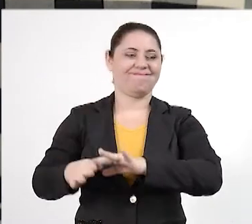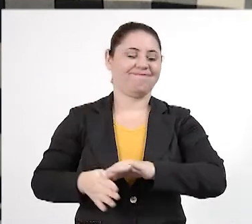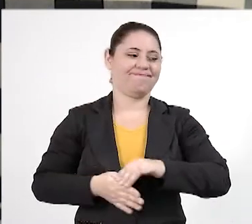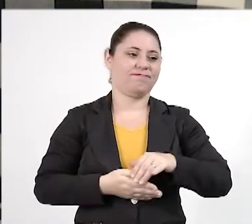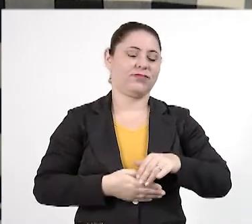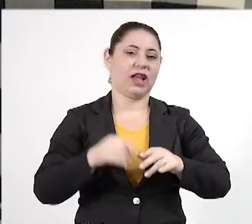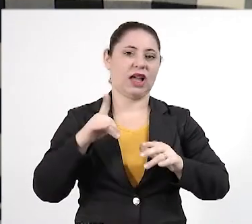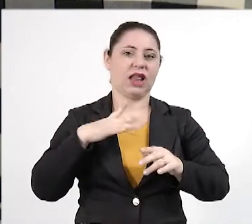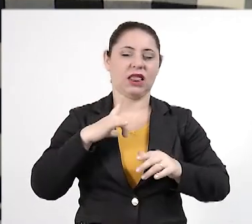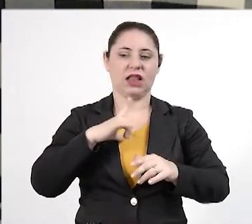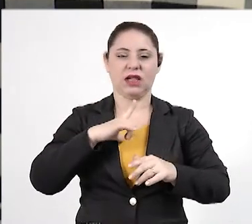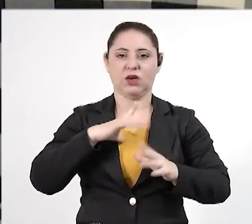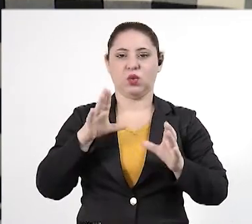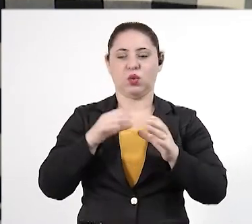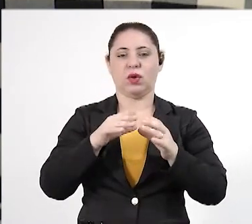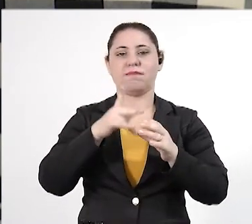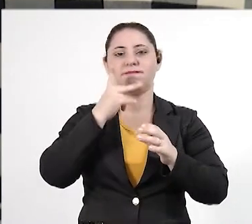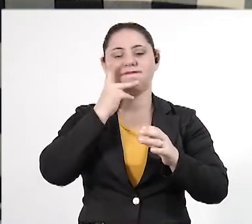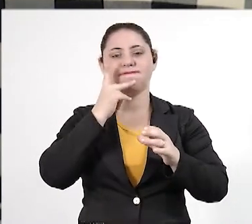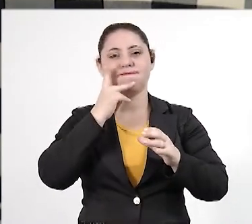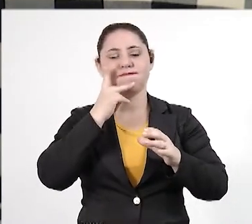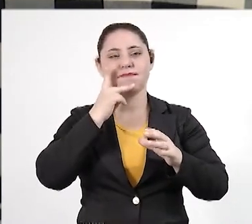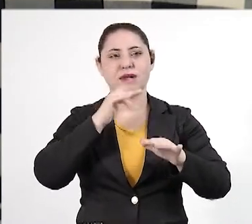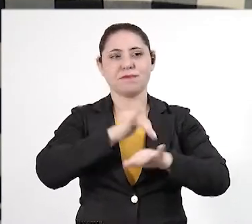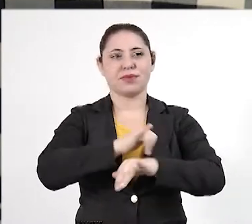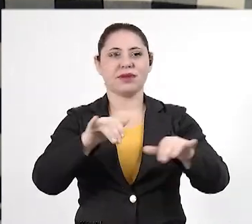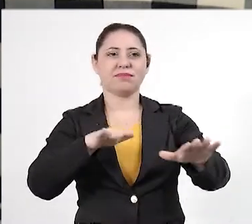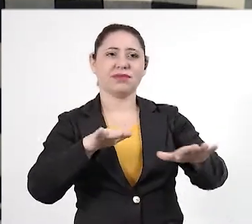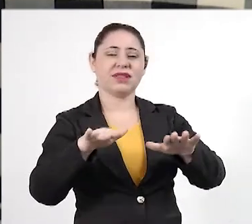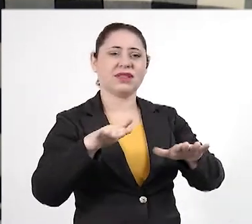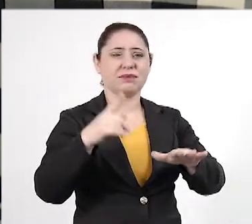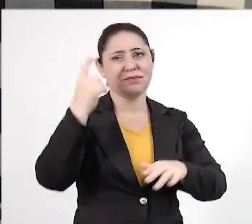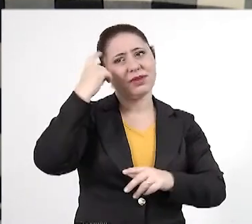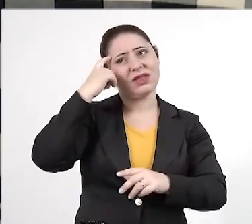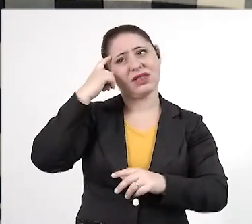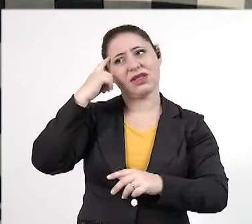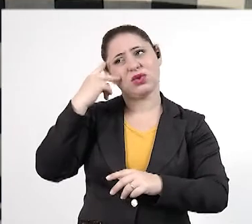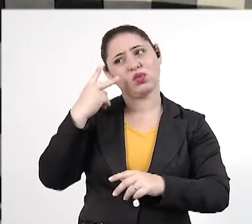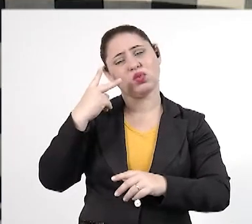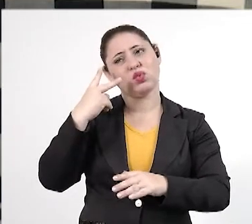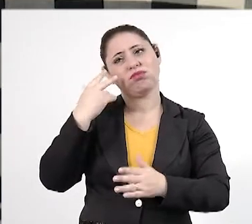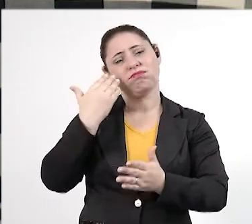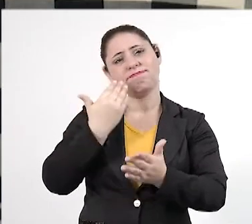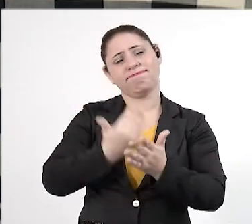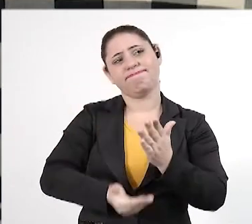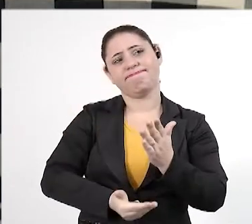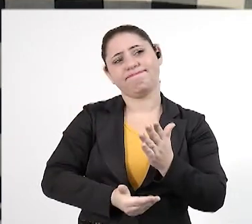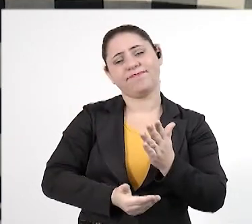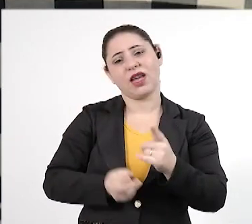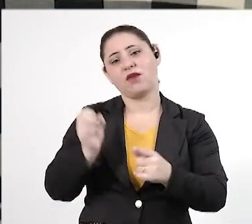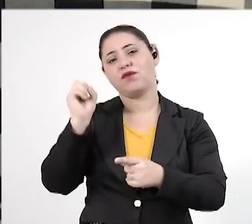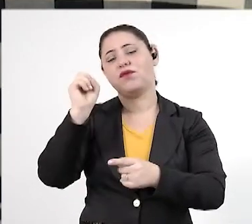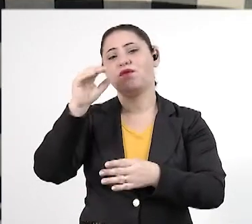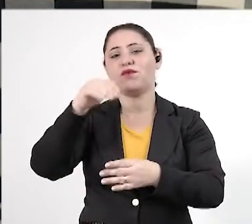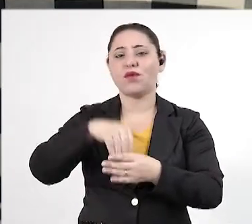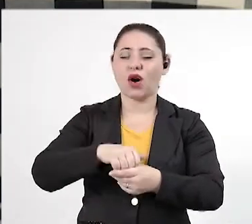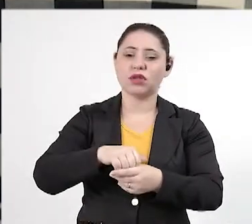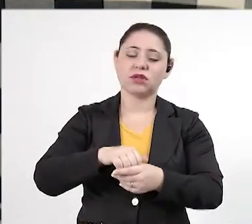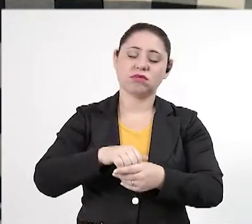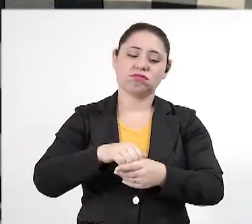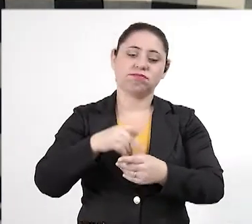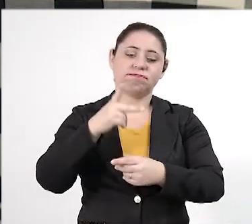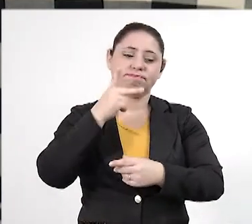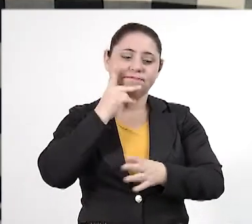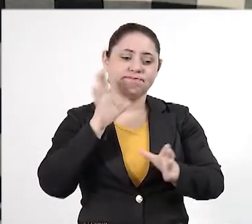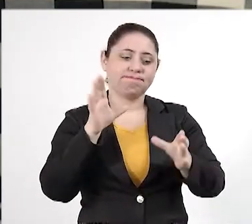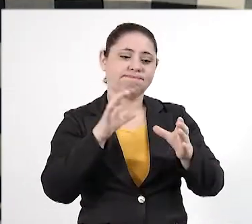de encabeçar uma chapa, uma campanha, faz elas pensarem duas vezes e desistirem, aí acabam votando, apoiando